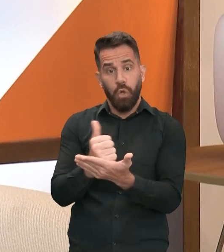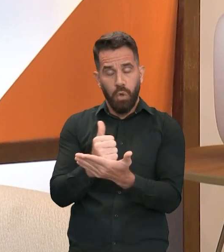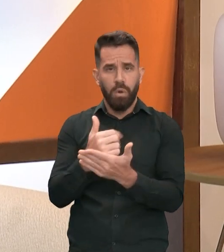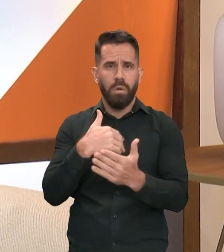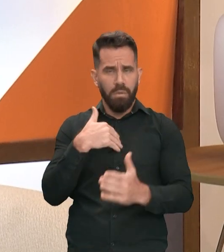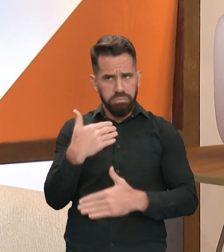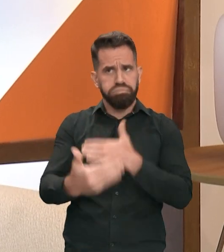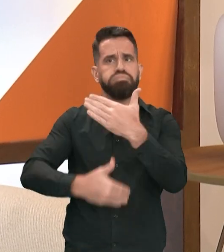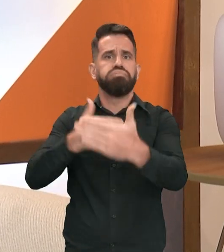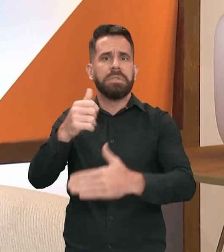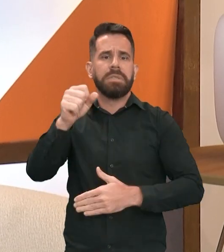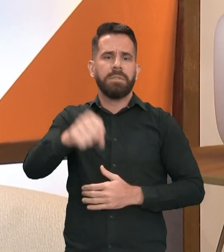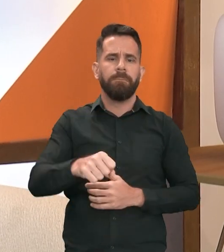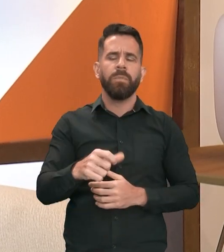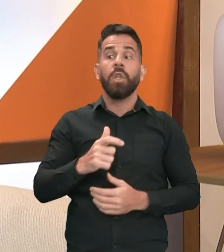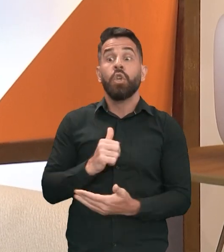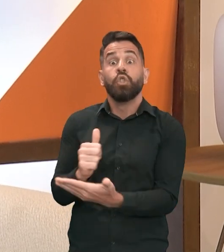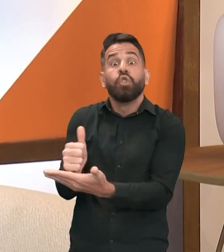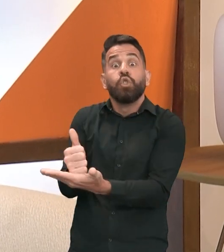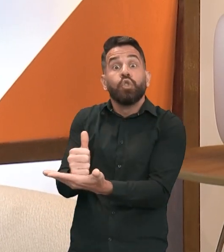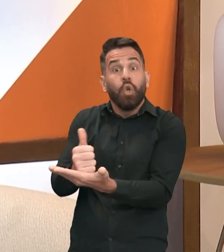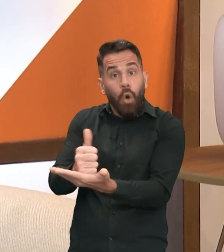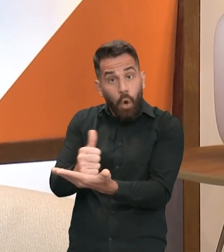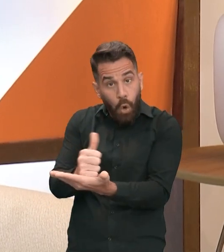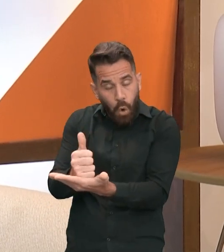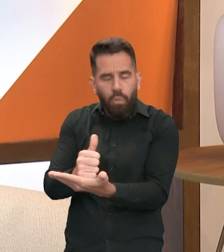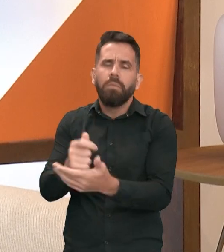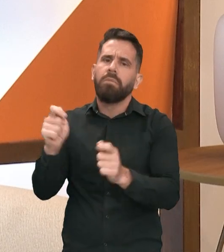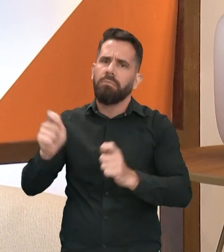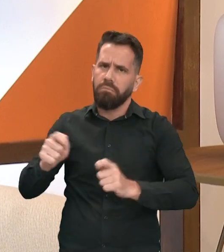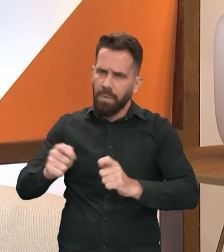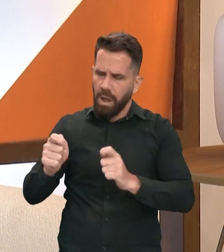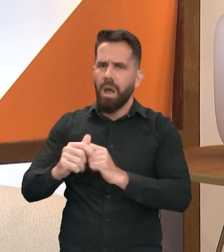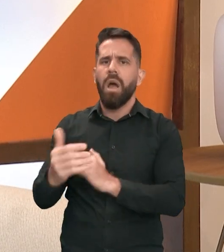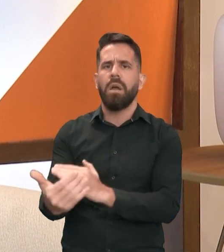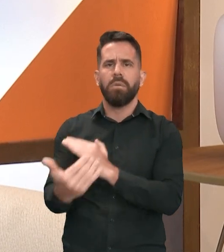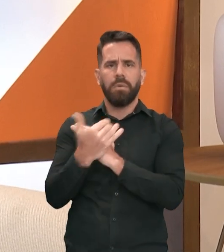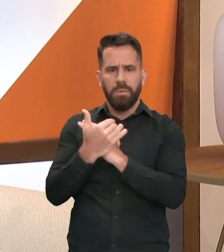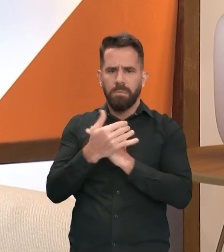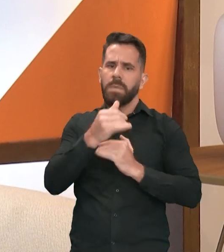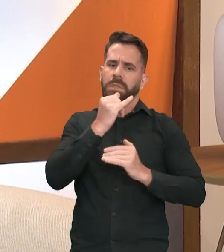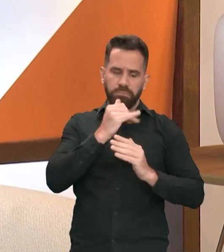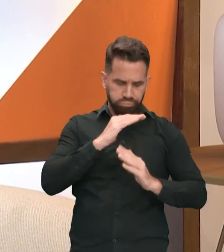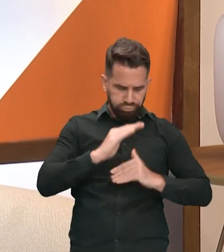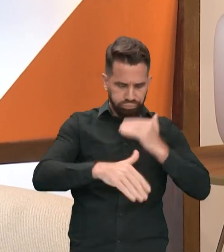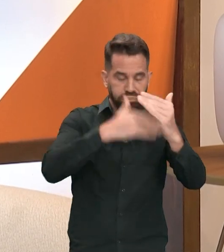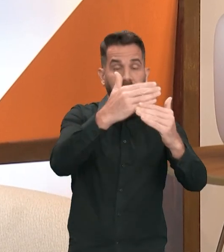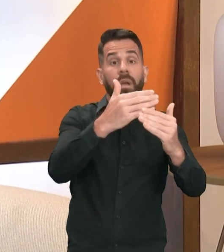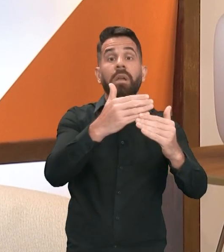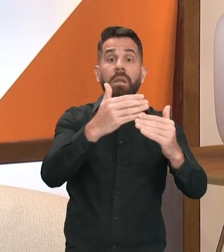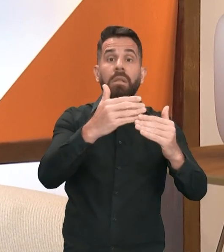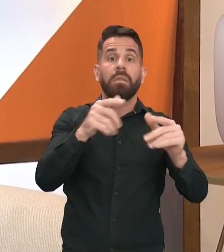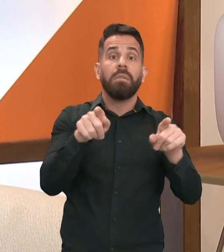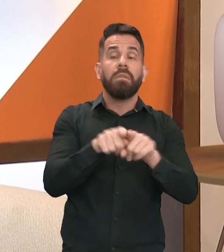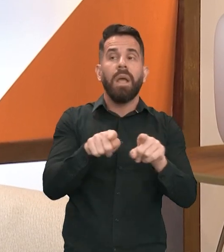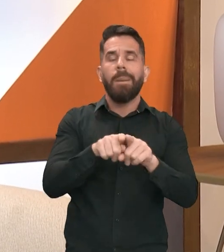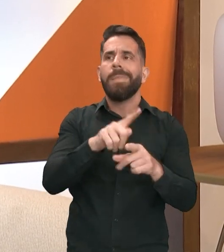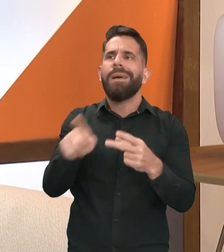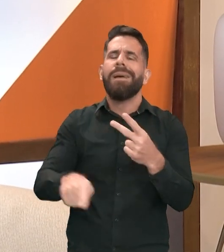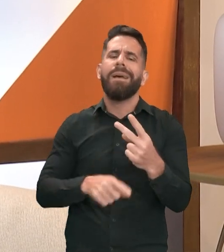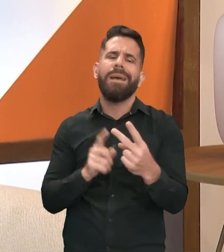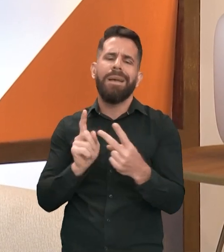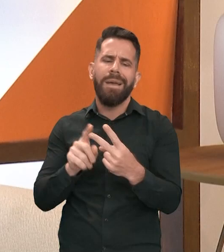assim, de cabeça, são utilizados tanto para estimular as pessoas a se desenvolverem mais, quanto também